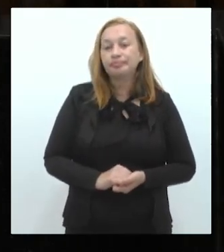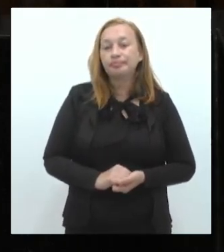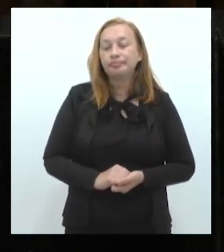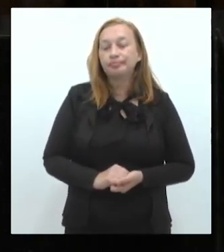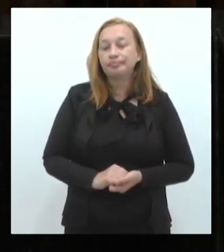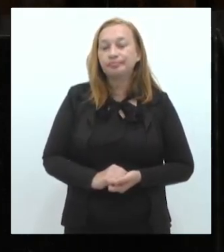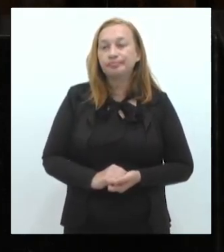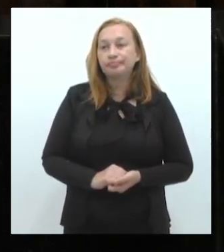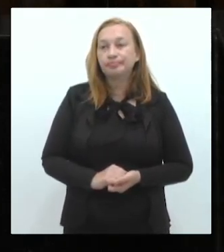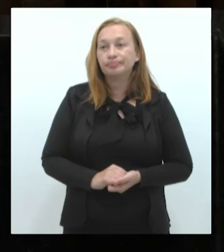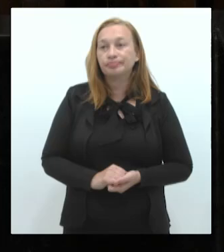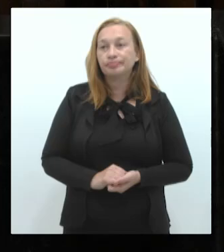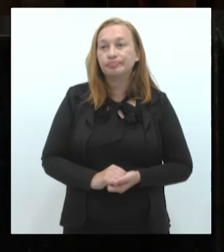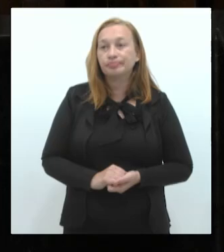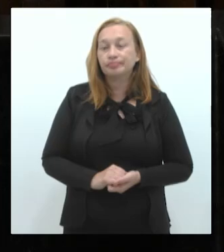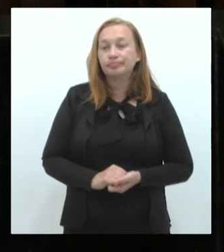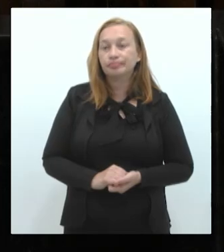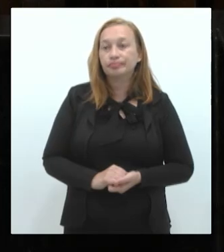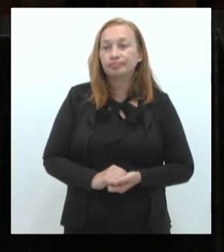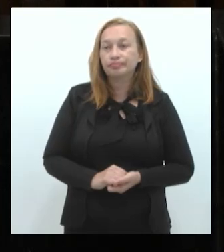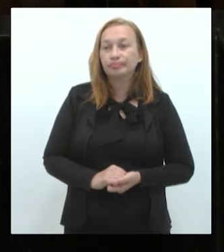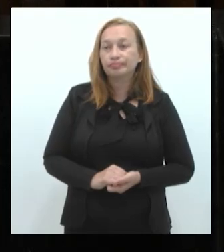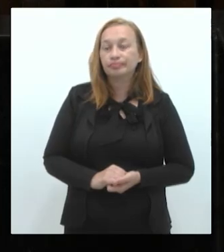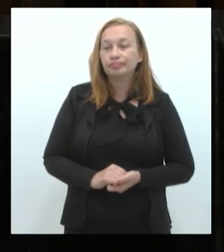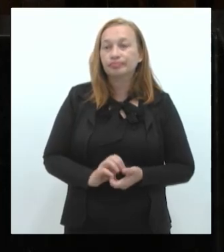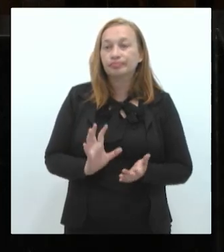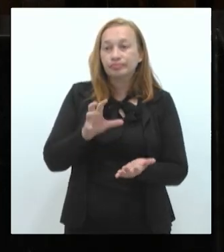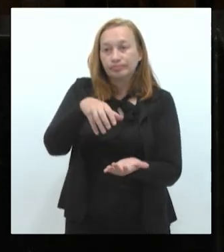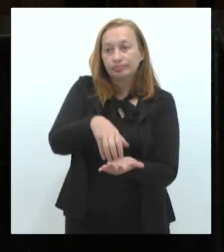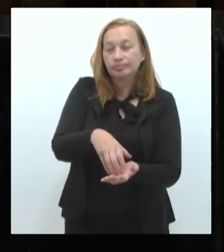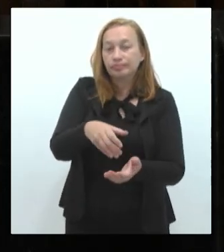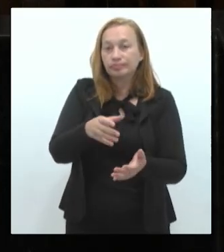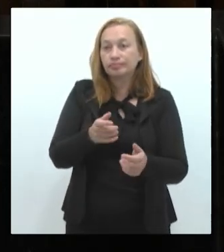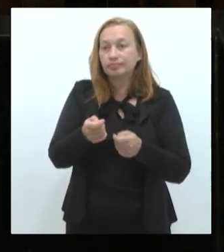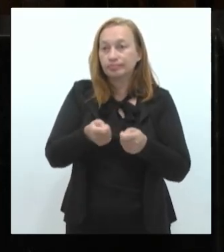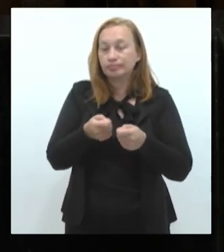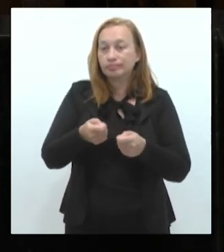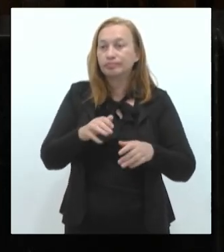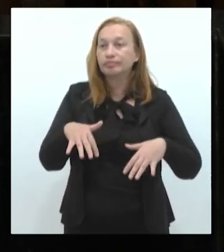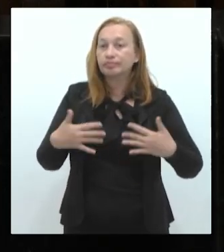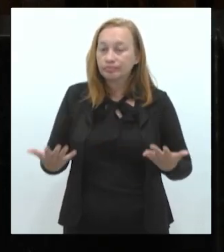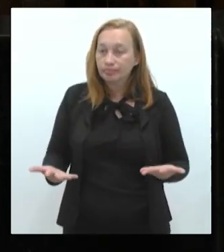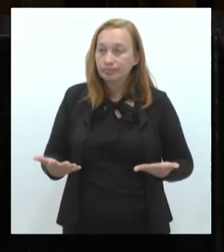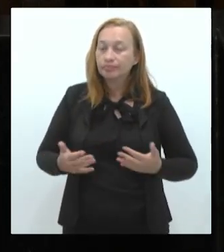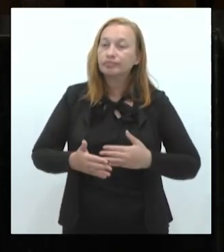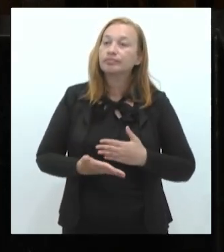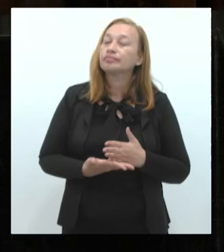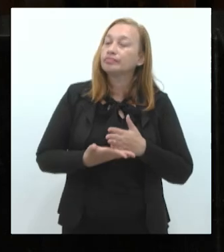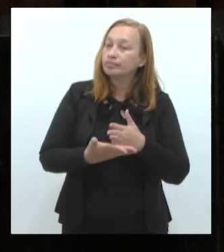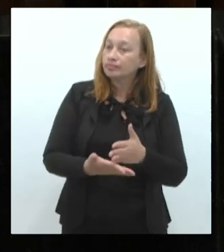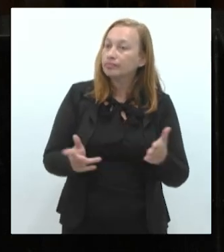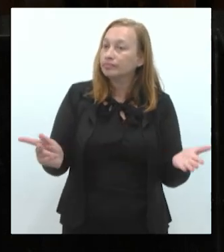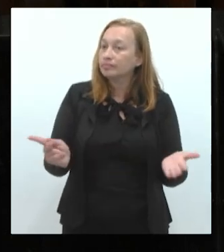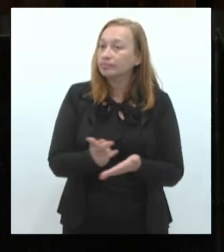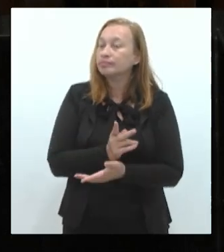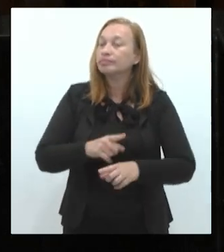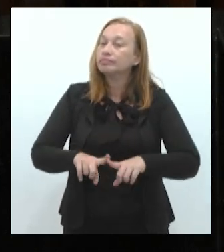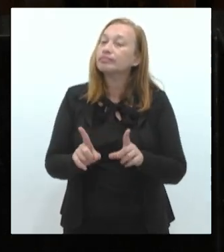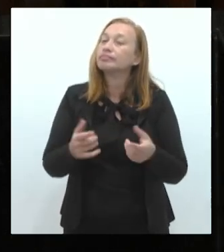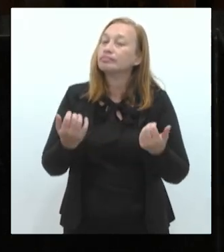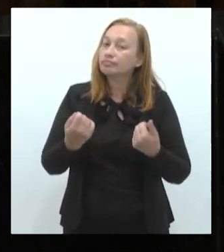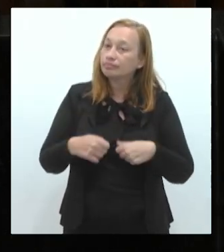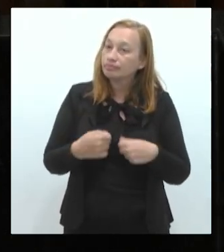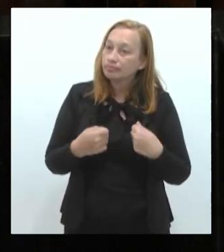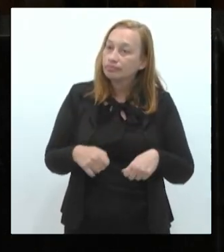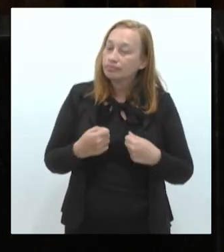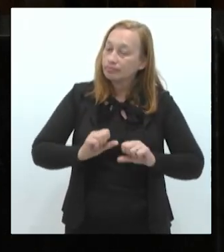as suas centrais de controle. Então, há caminho a se percorrer, mas precisa